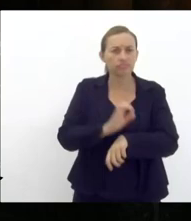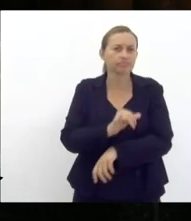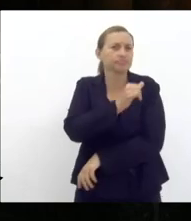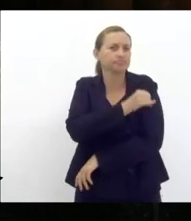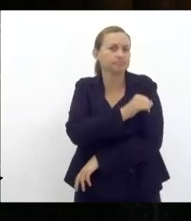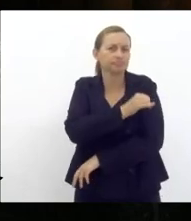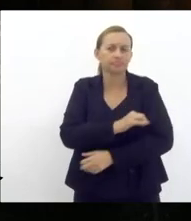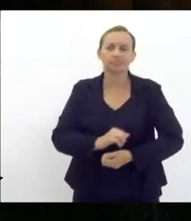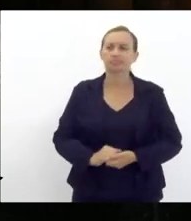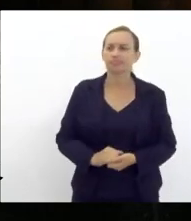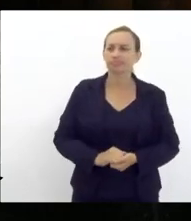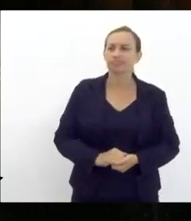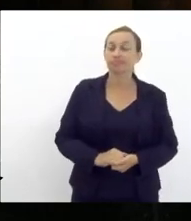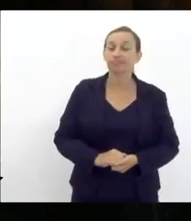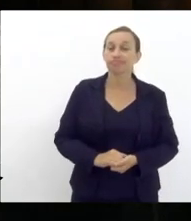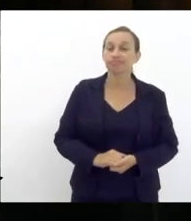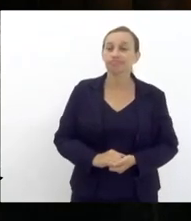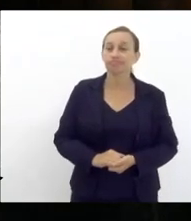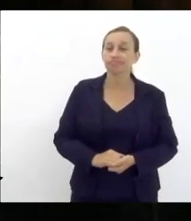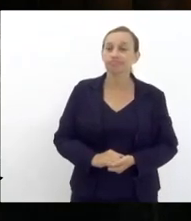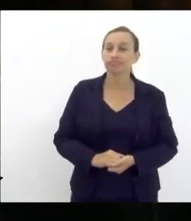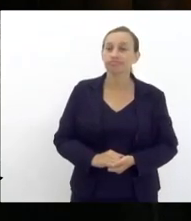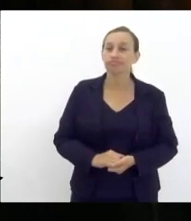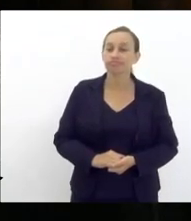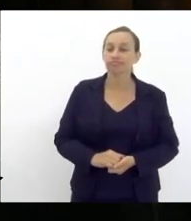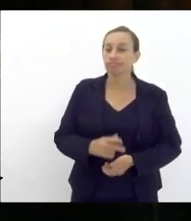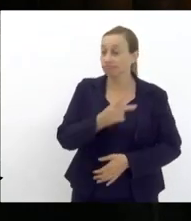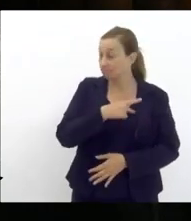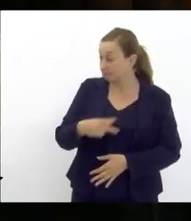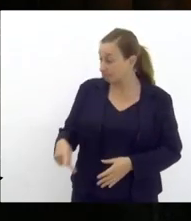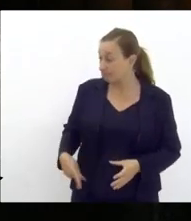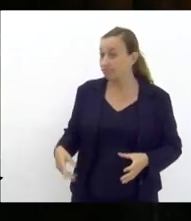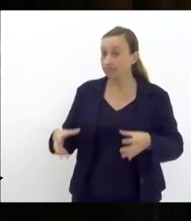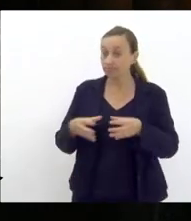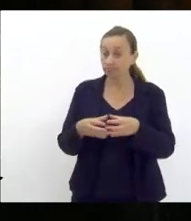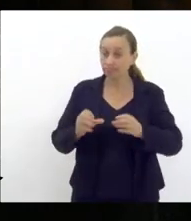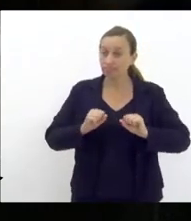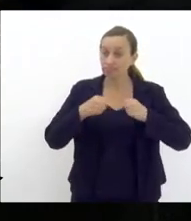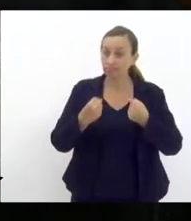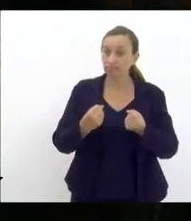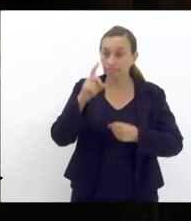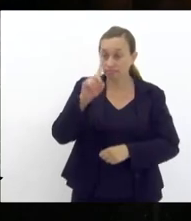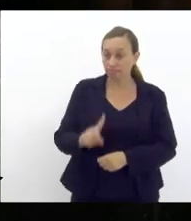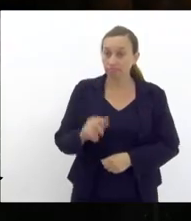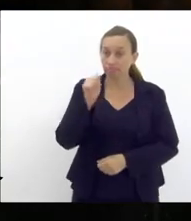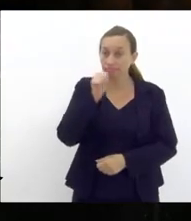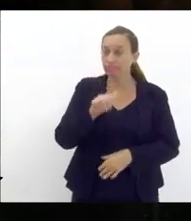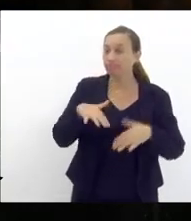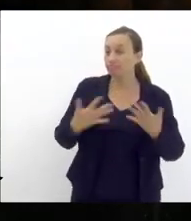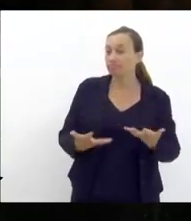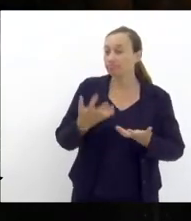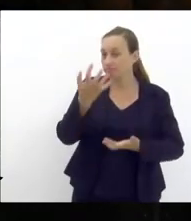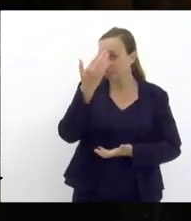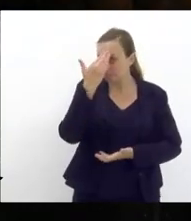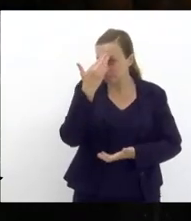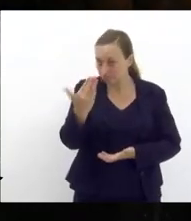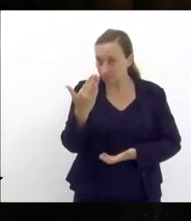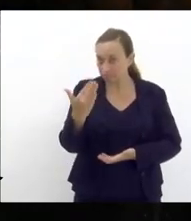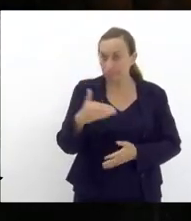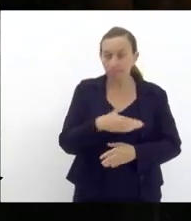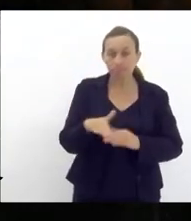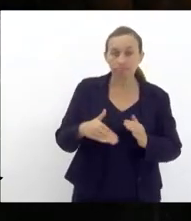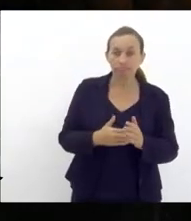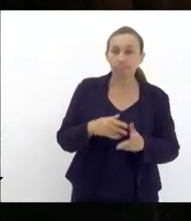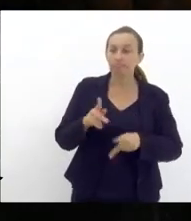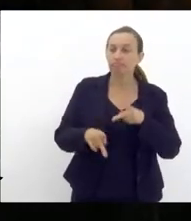do Rio de Janeiro inclusive enquanto presidente da Comissão de defesa dos direitos da mulher então eu quero agradecer a